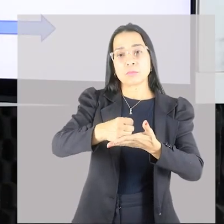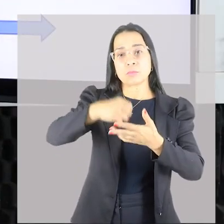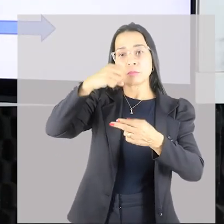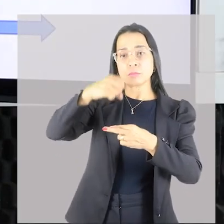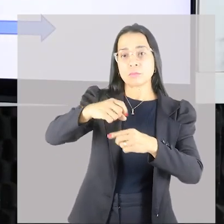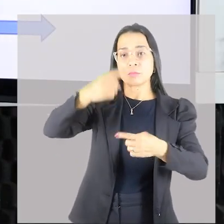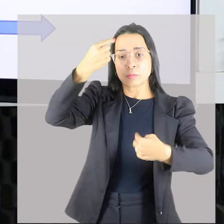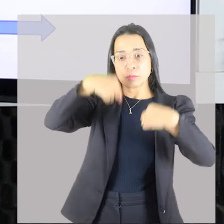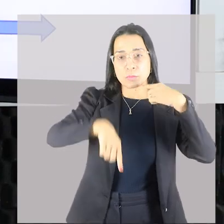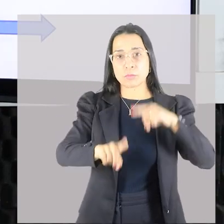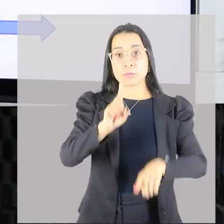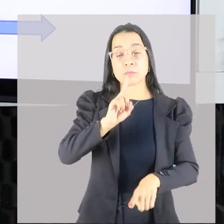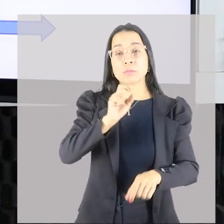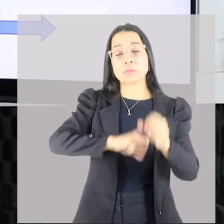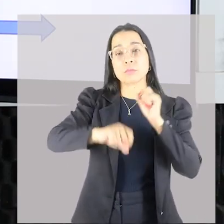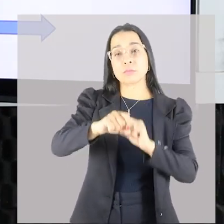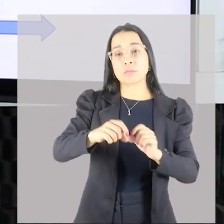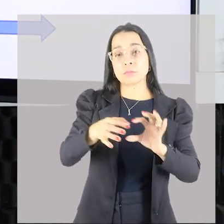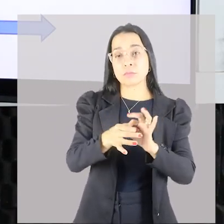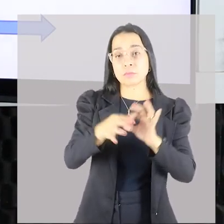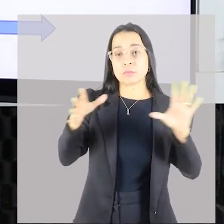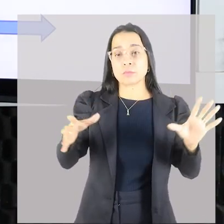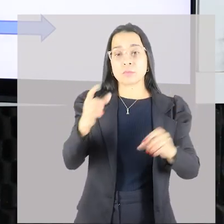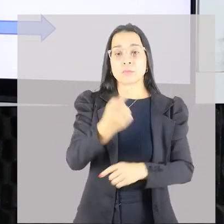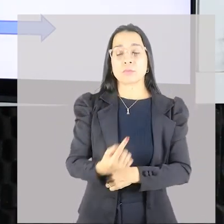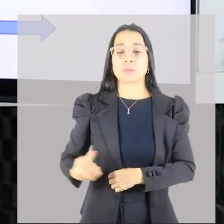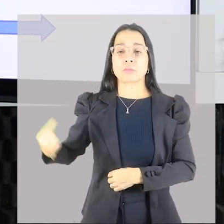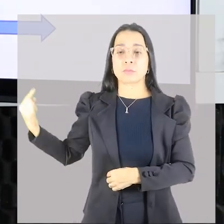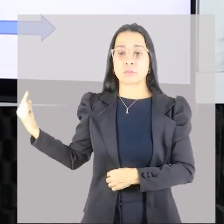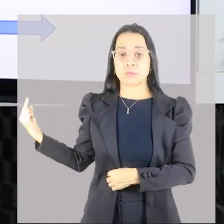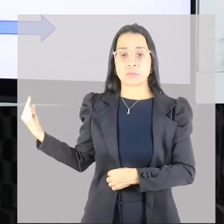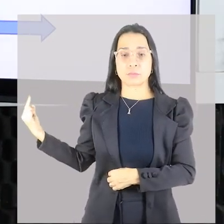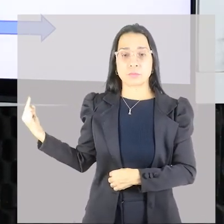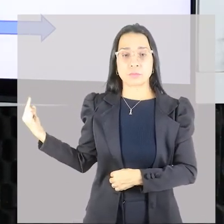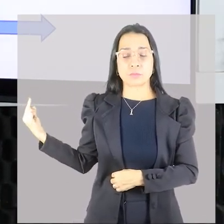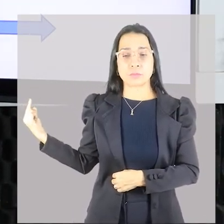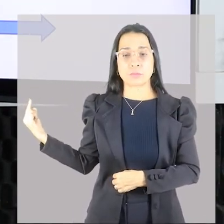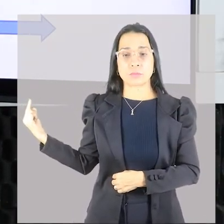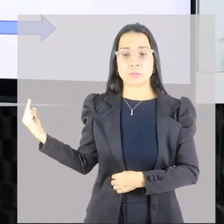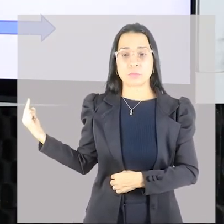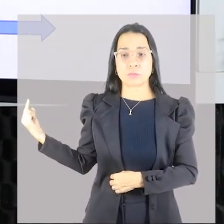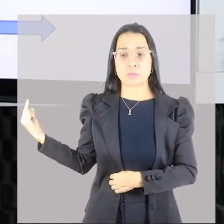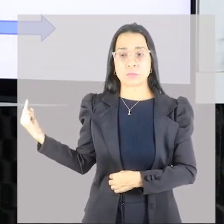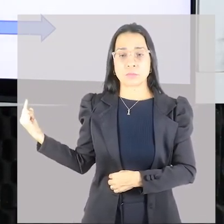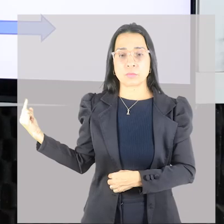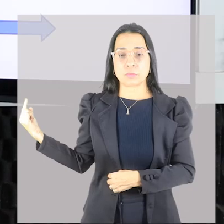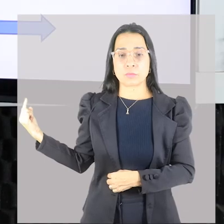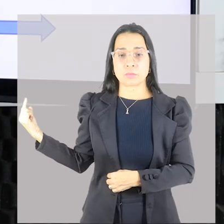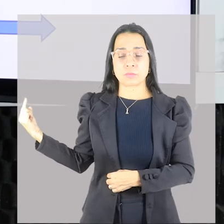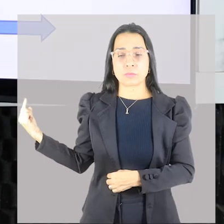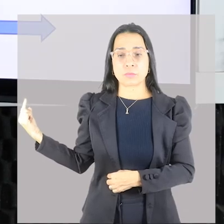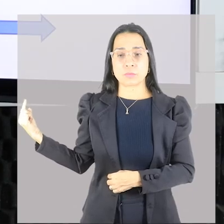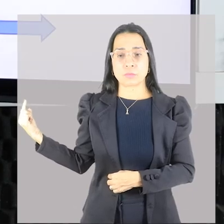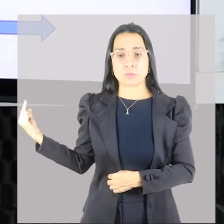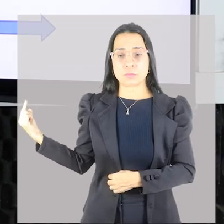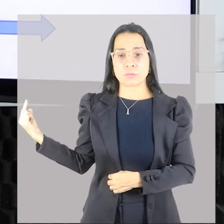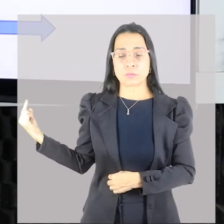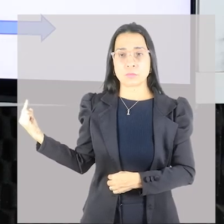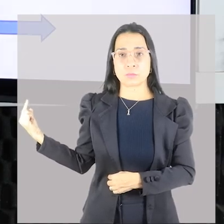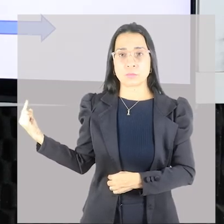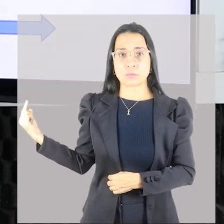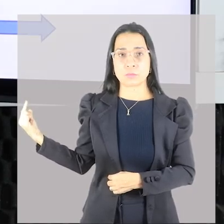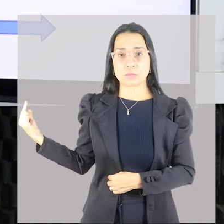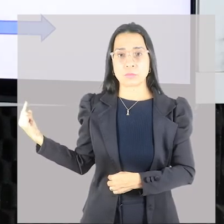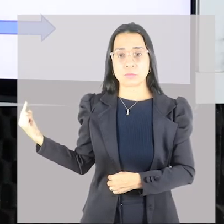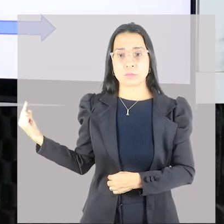democracia. E não se trata apenas da reconstrução do regime político. da retomada da democracia e do fim do